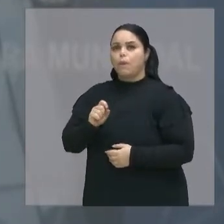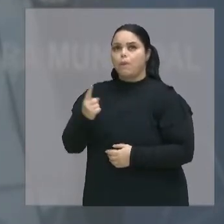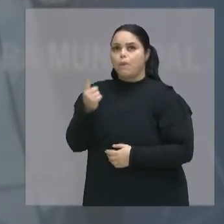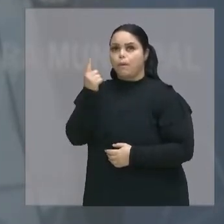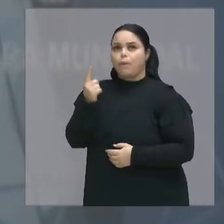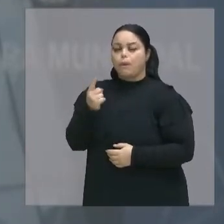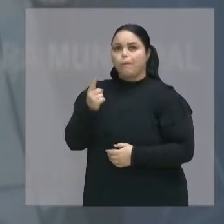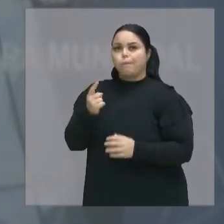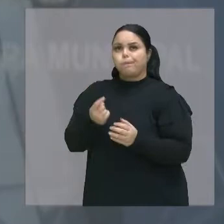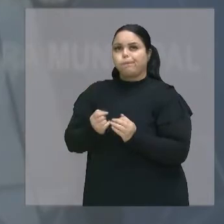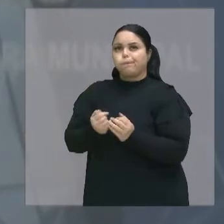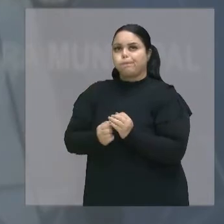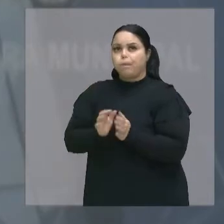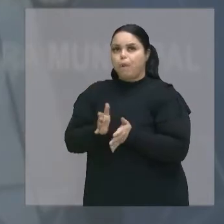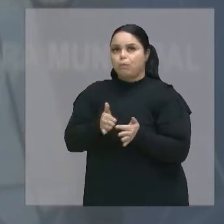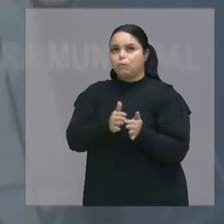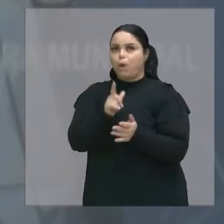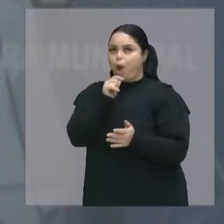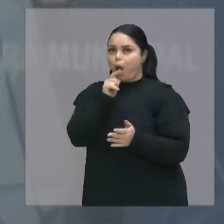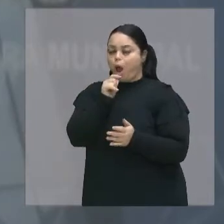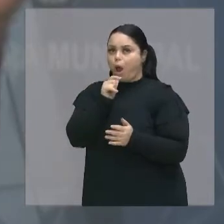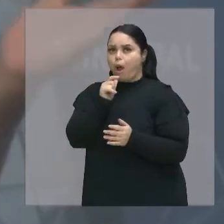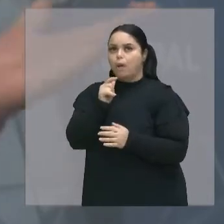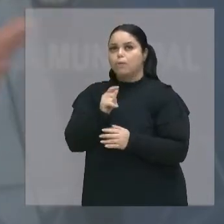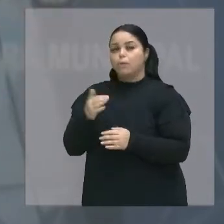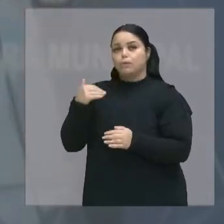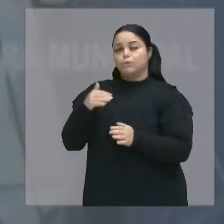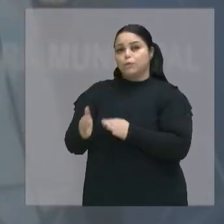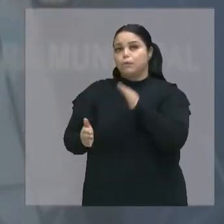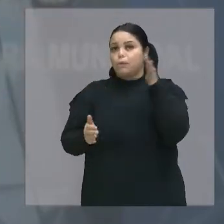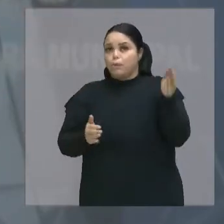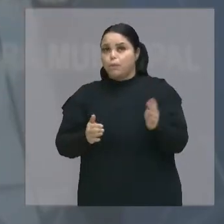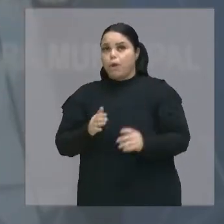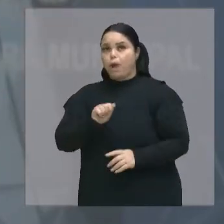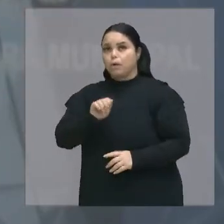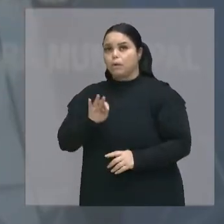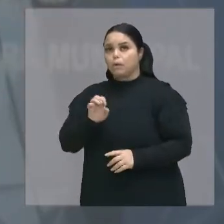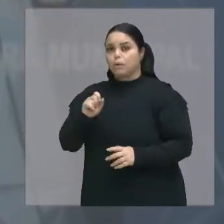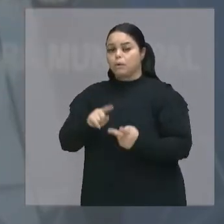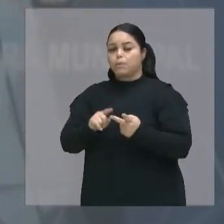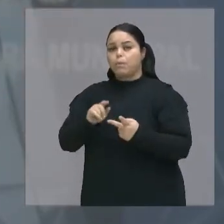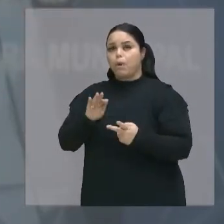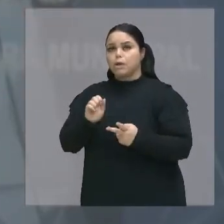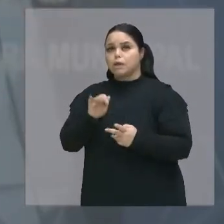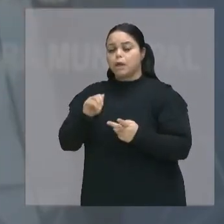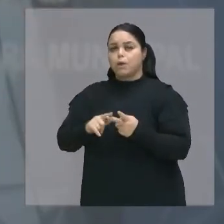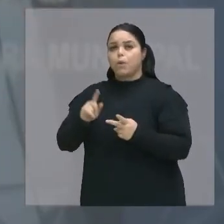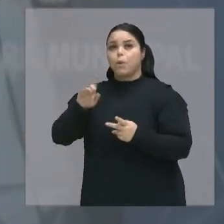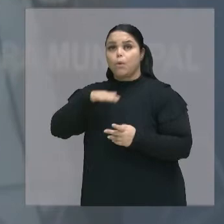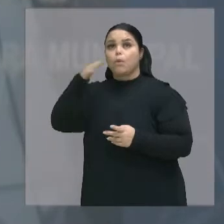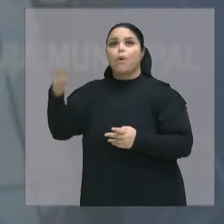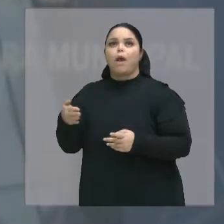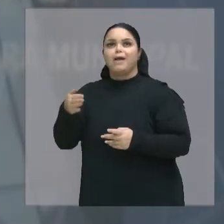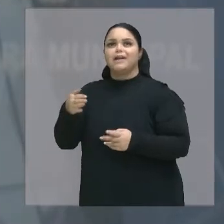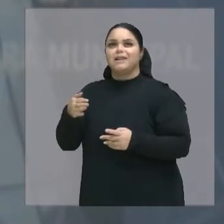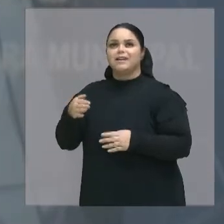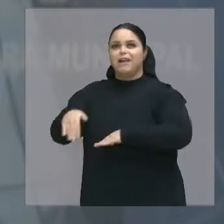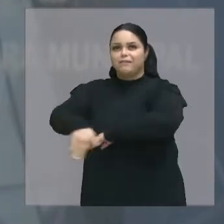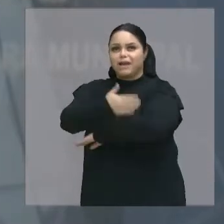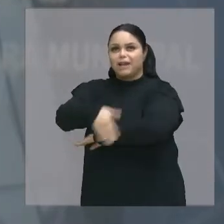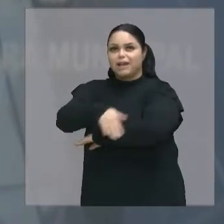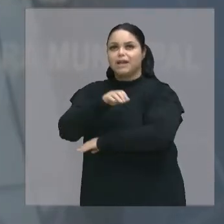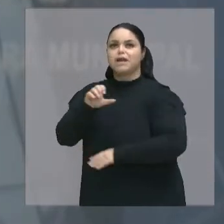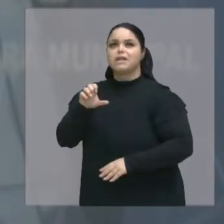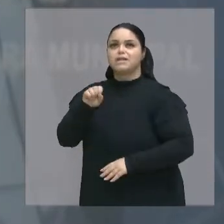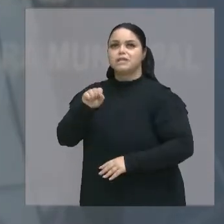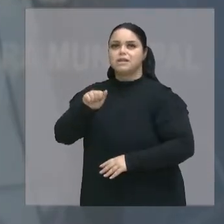Rio Senhorinha. De um lado está o alto do bosque, do outro lado está a Avenida Salinas, onde nasce o Rio Senhorinha. Vocês